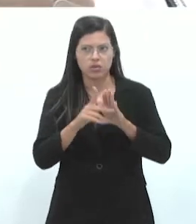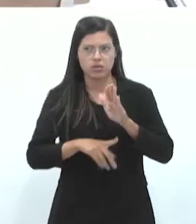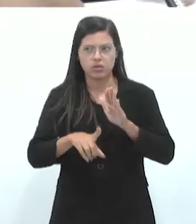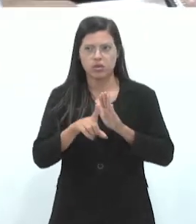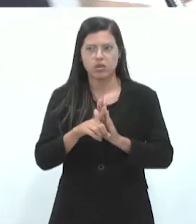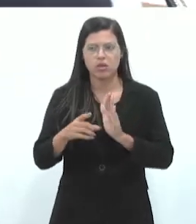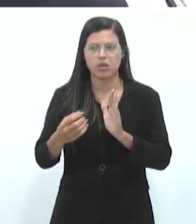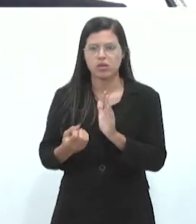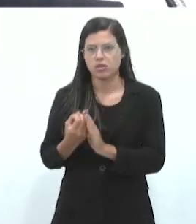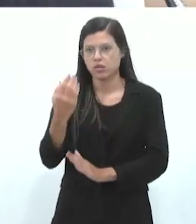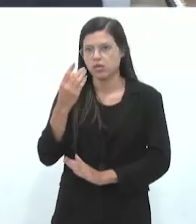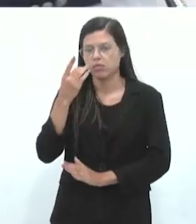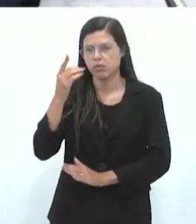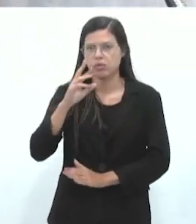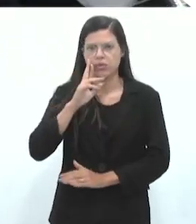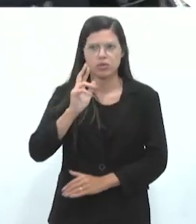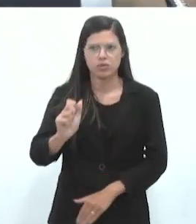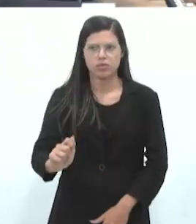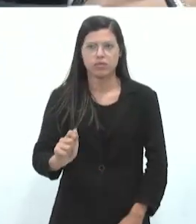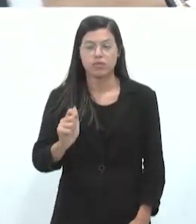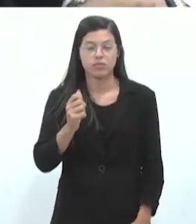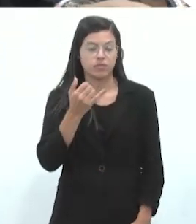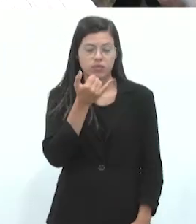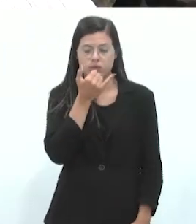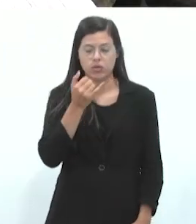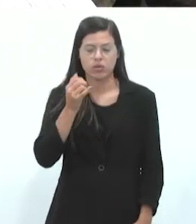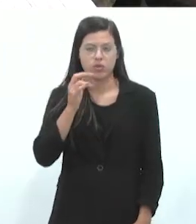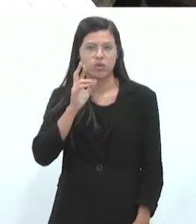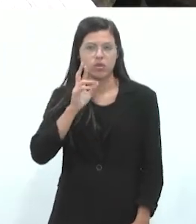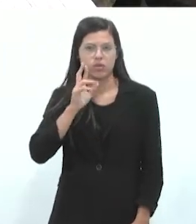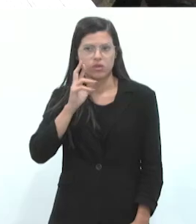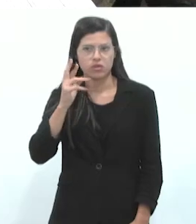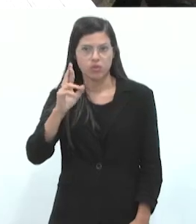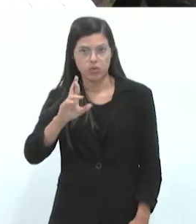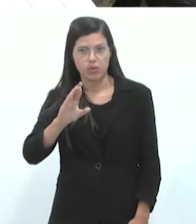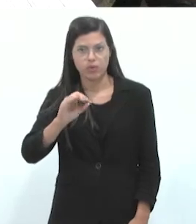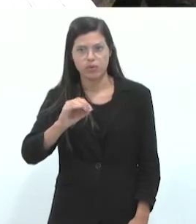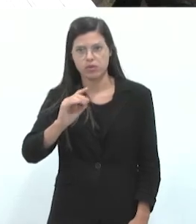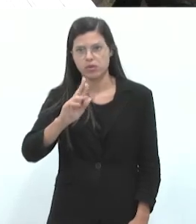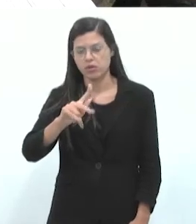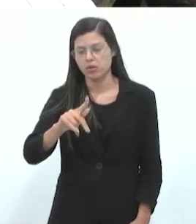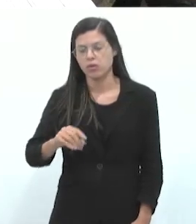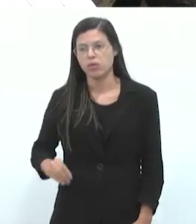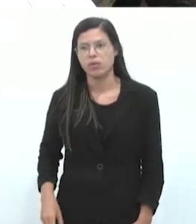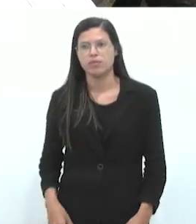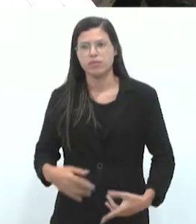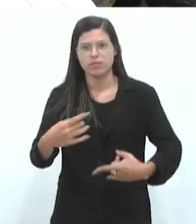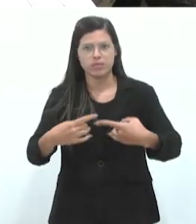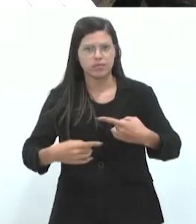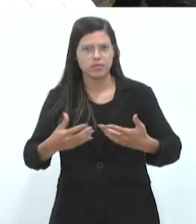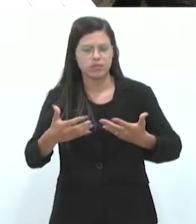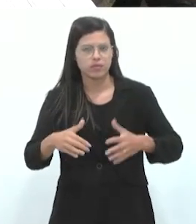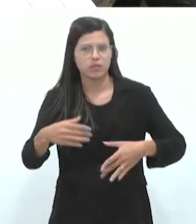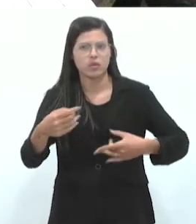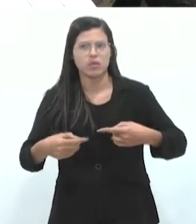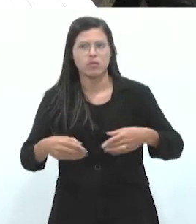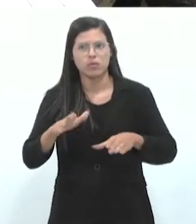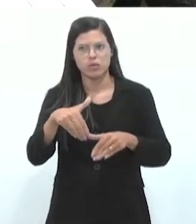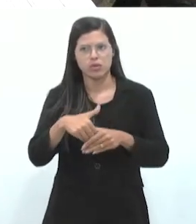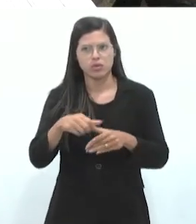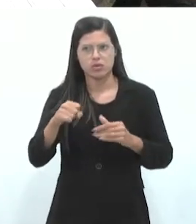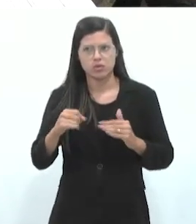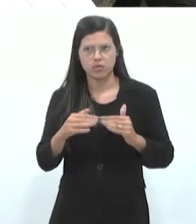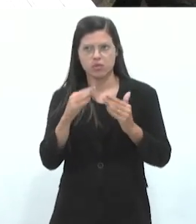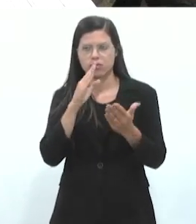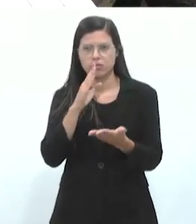deputado Rodrigo Bacelar. Em discussão. Não havendo quem queira discutir, é encerrada a discussão. Em votação, os senhores que aprovam permaneçam